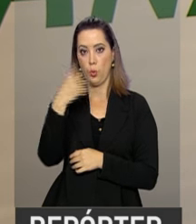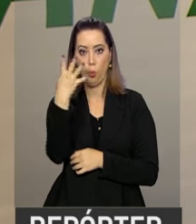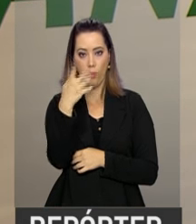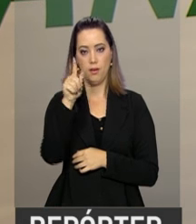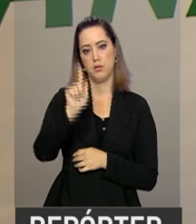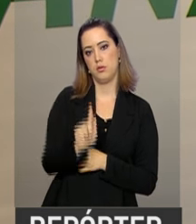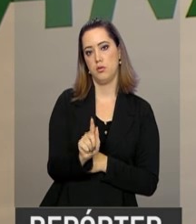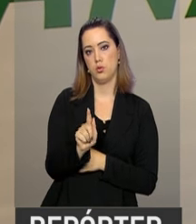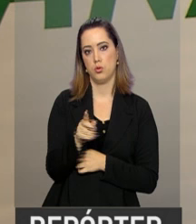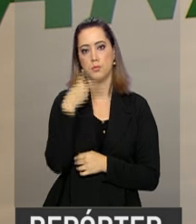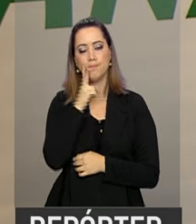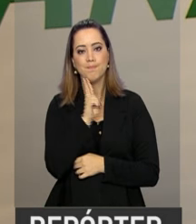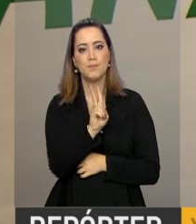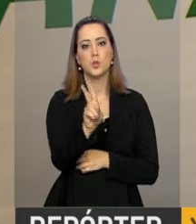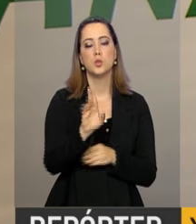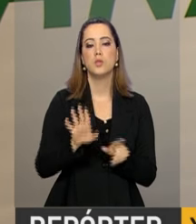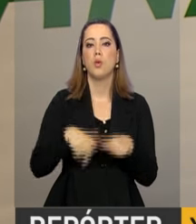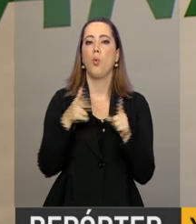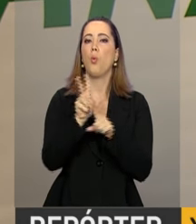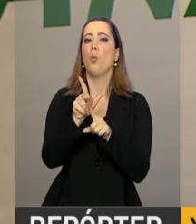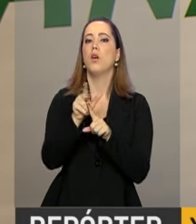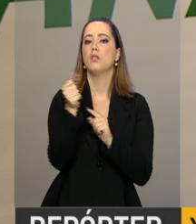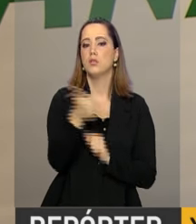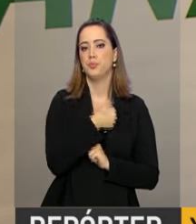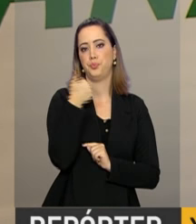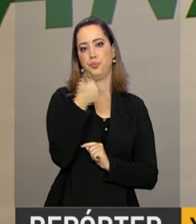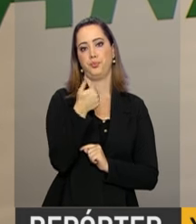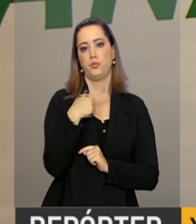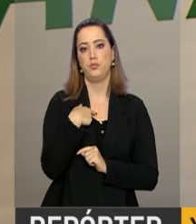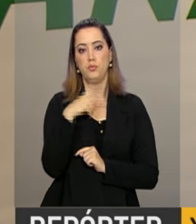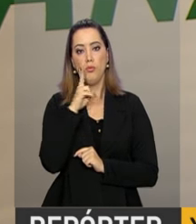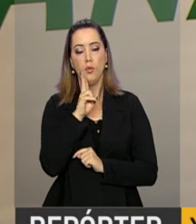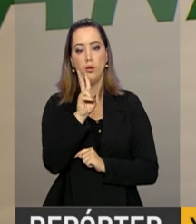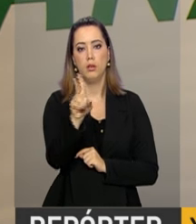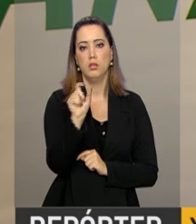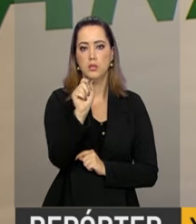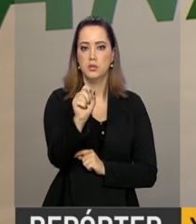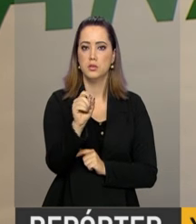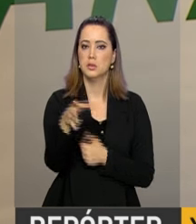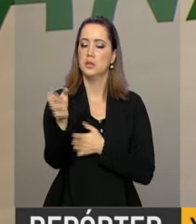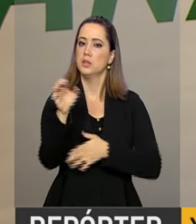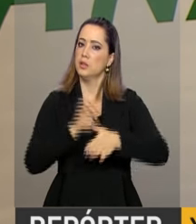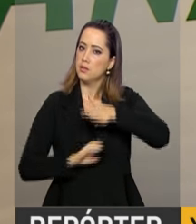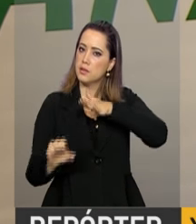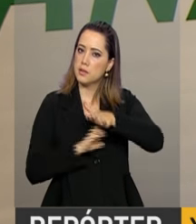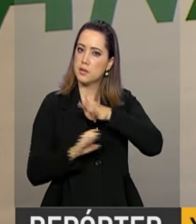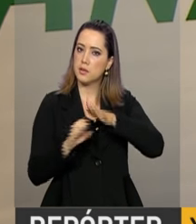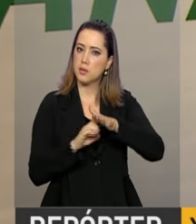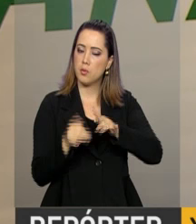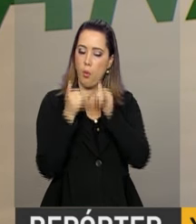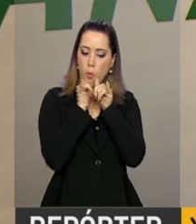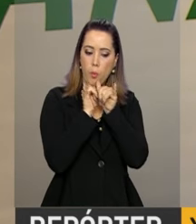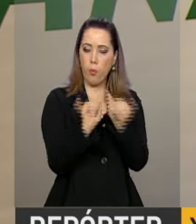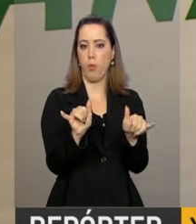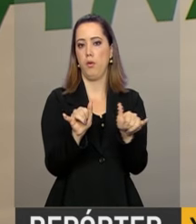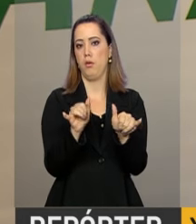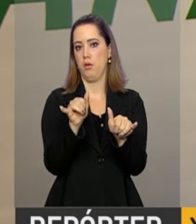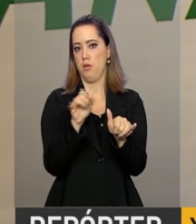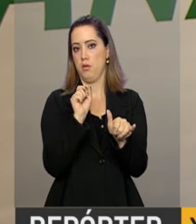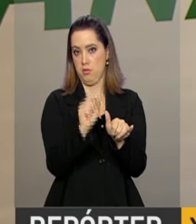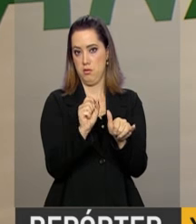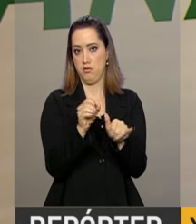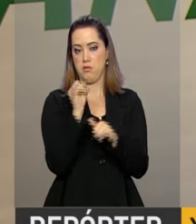intensidade do sinal ela é calculada com base nas informações que são prestadas pelas operadoras, informações técnicas, incluindo antenas,